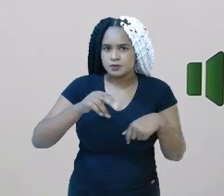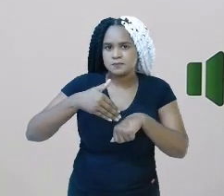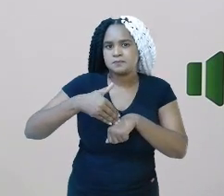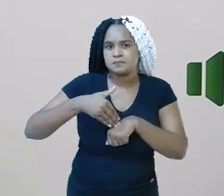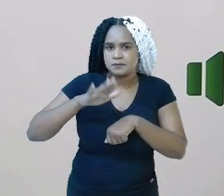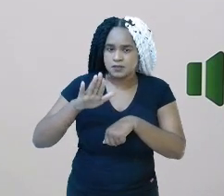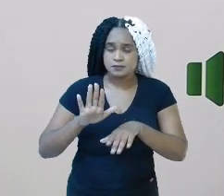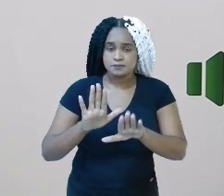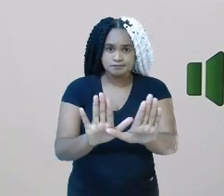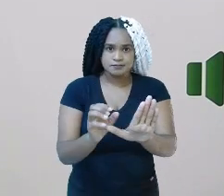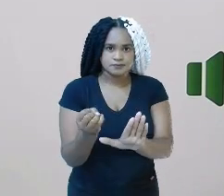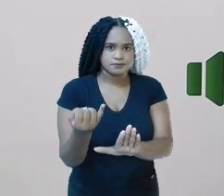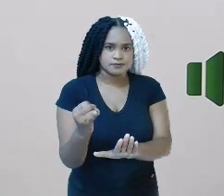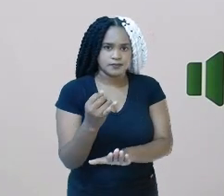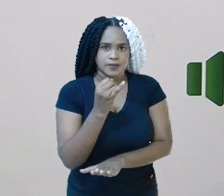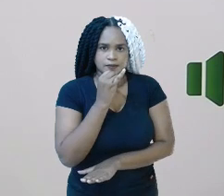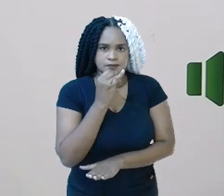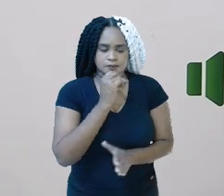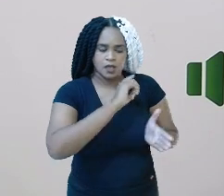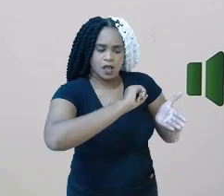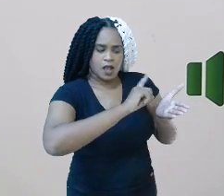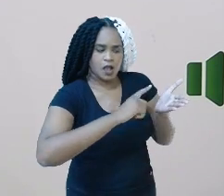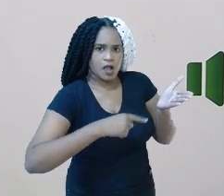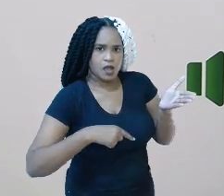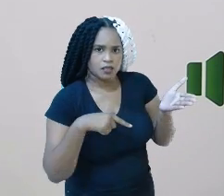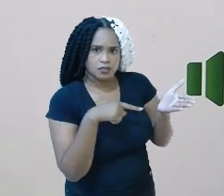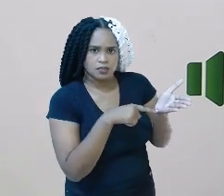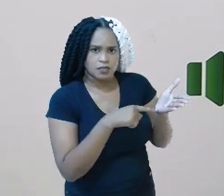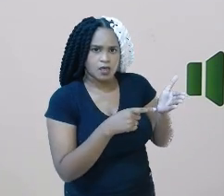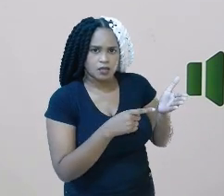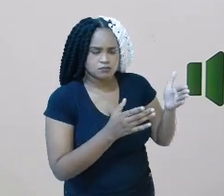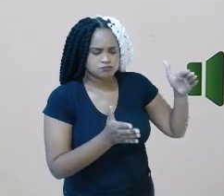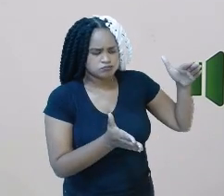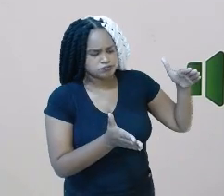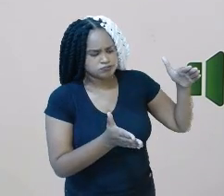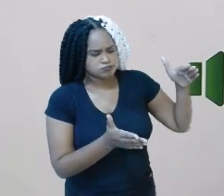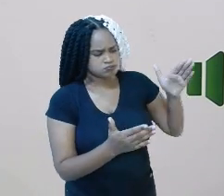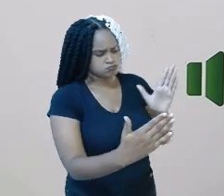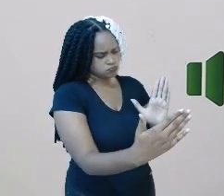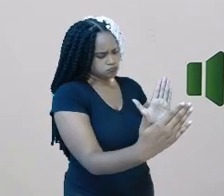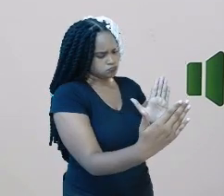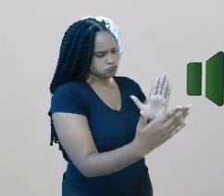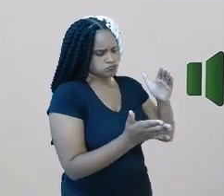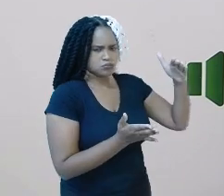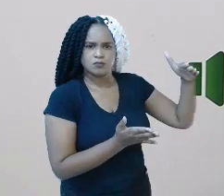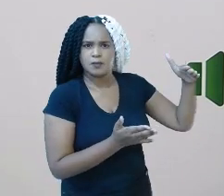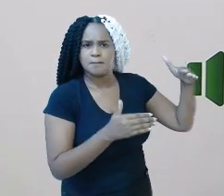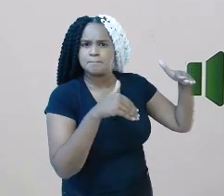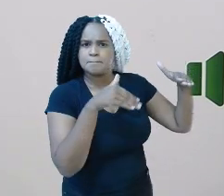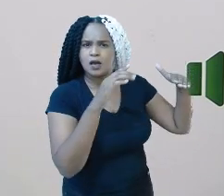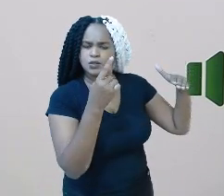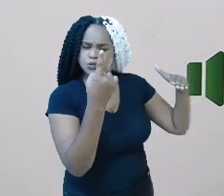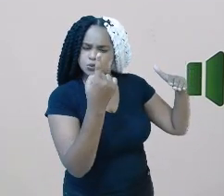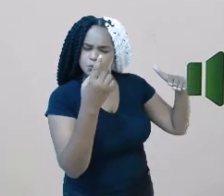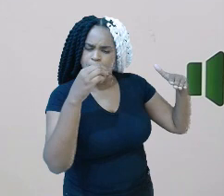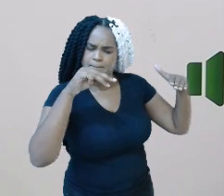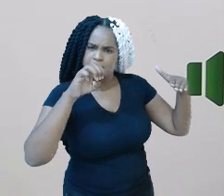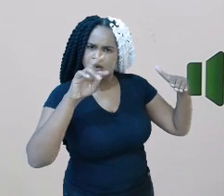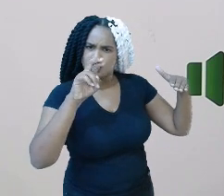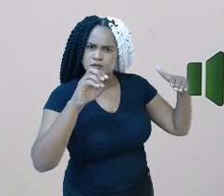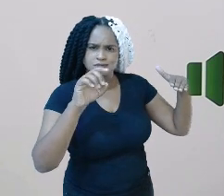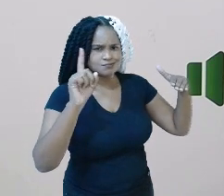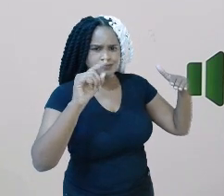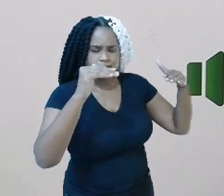Já se eu quiser medir o meu caderno, um caderno tem mais ou menos de 1 metro? Menos de 1